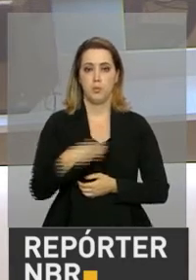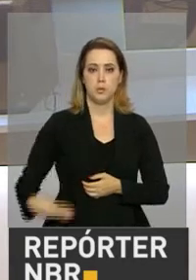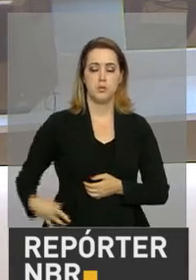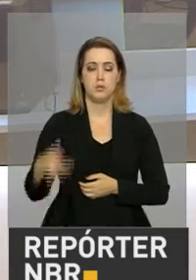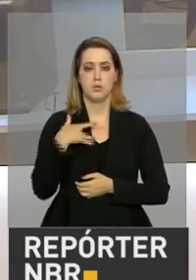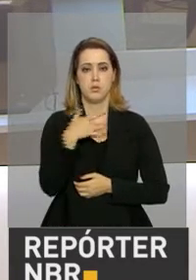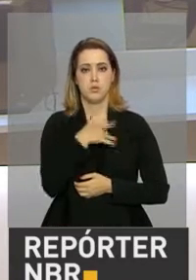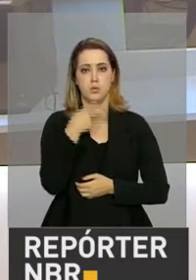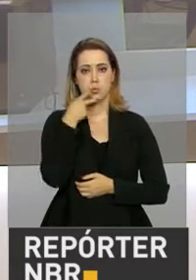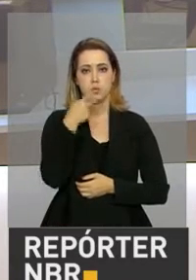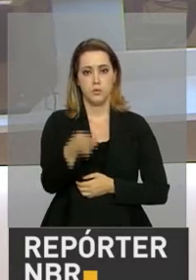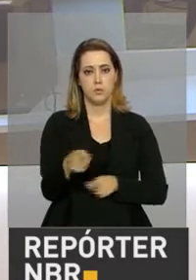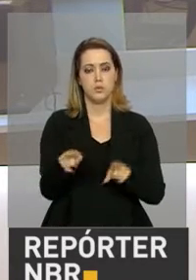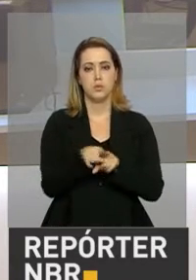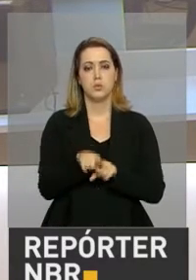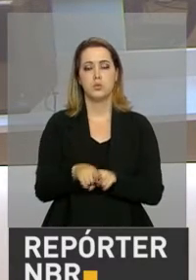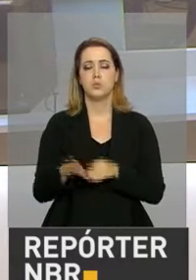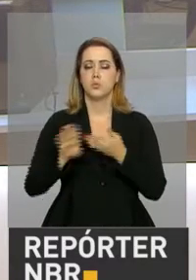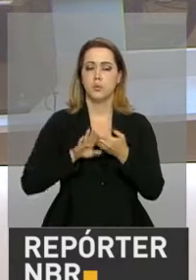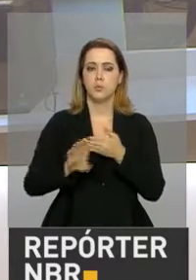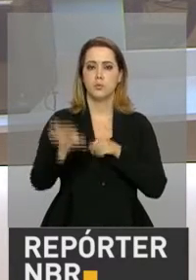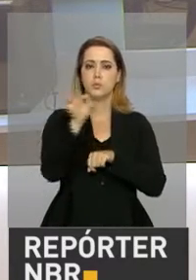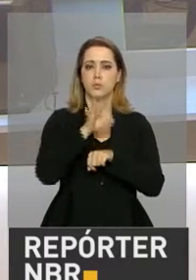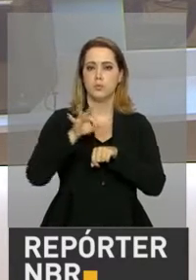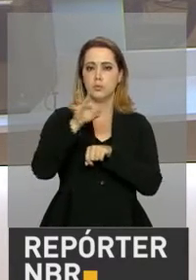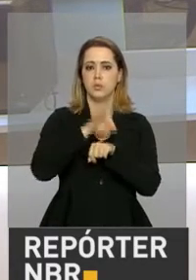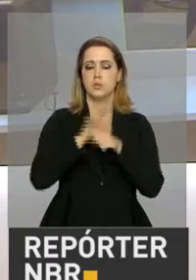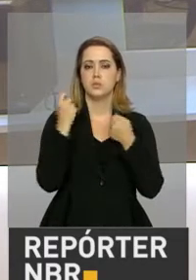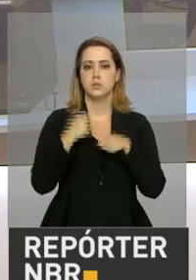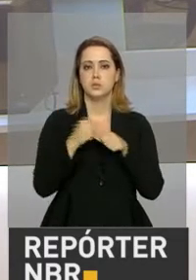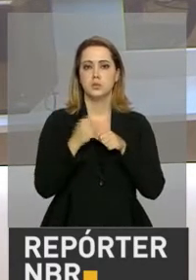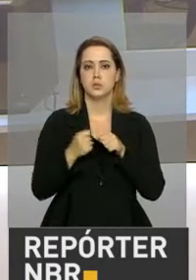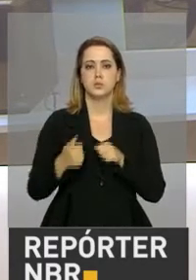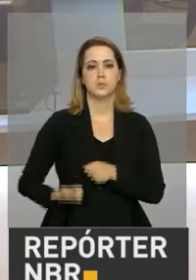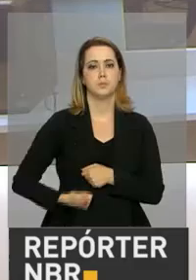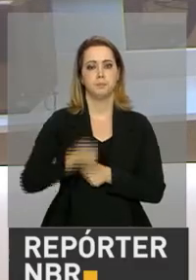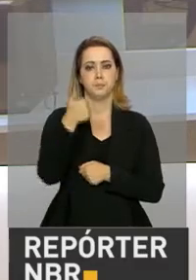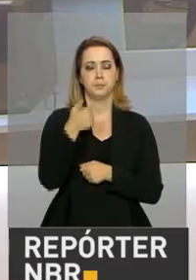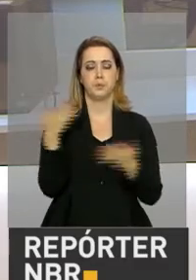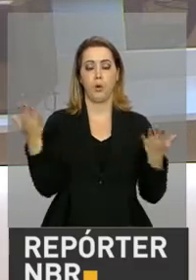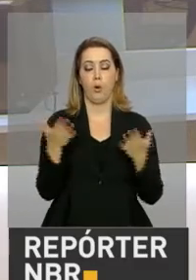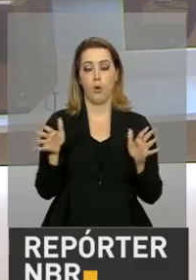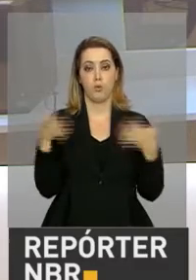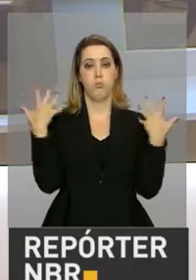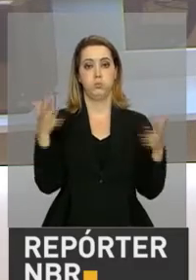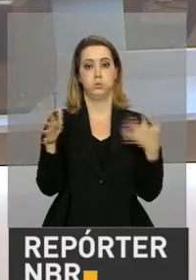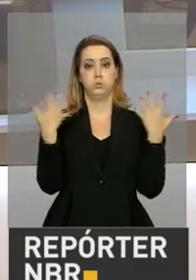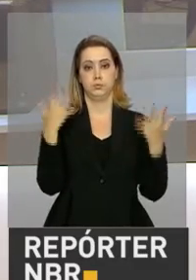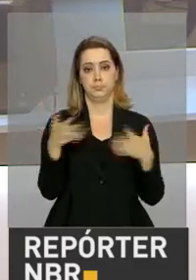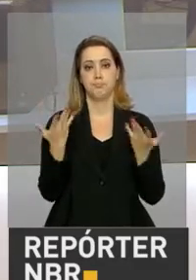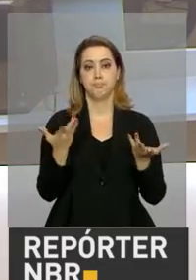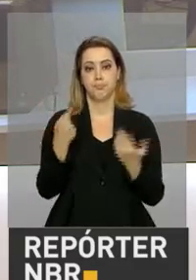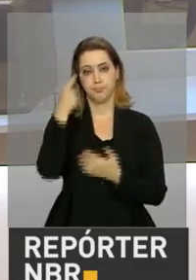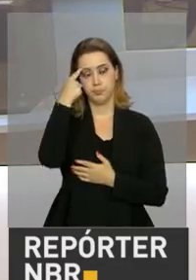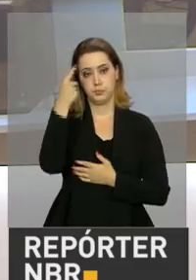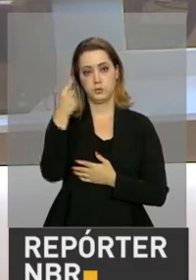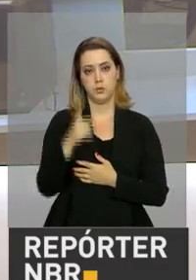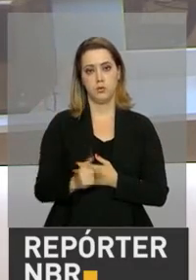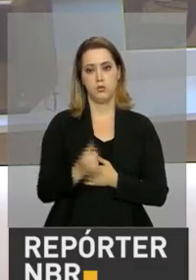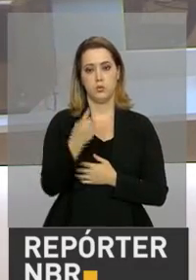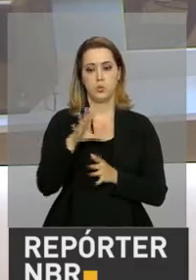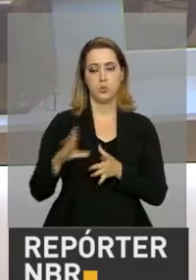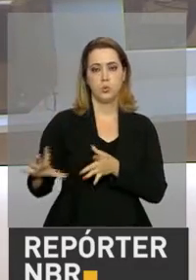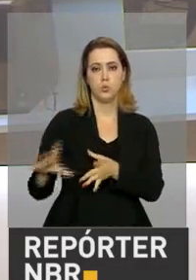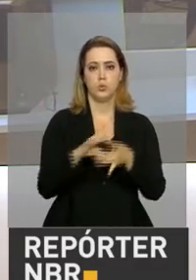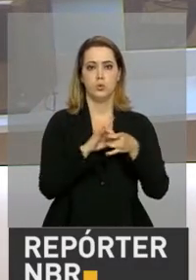também sobre o combate ao aedes aegypti que deve ser intensificado com a chegada do verão a idéia é fazer uma força-tarefa reunindo todo